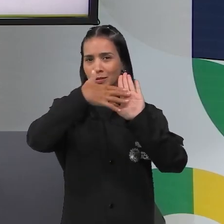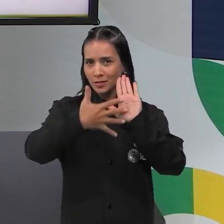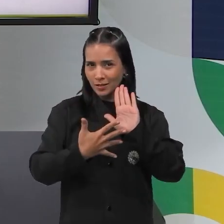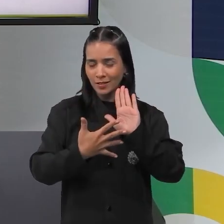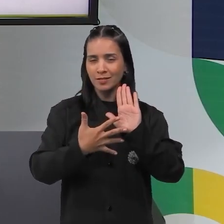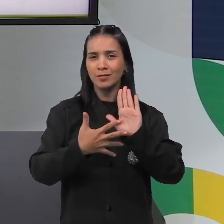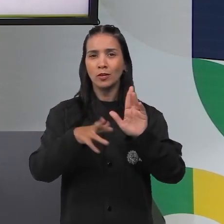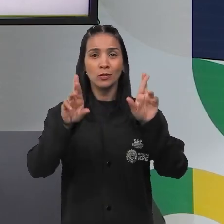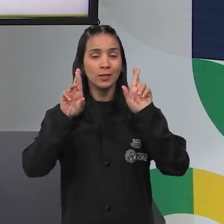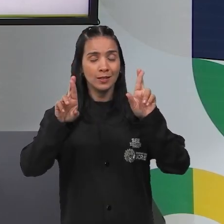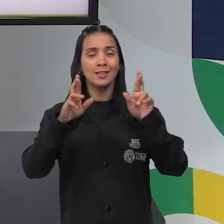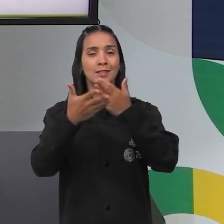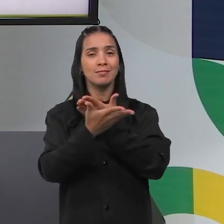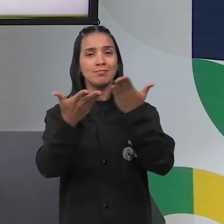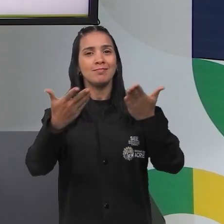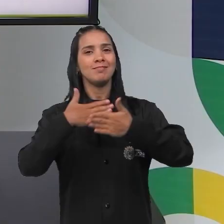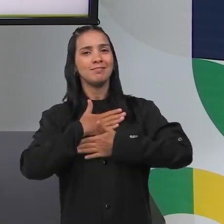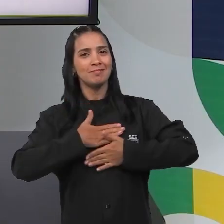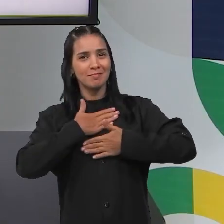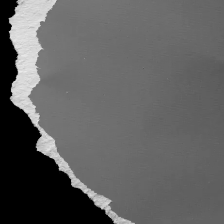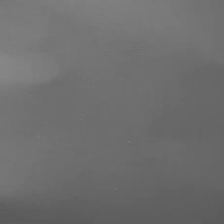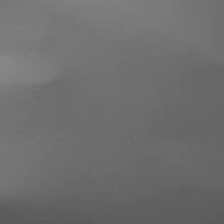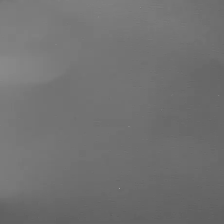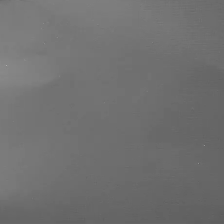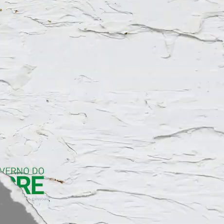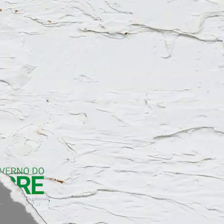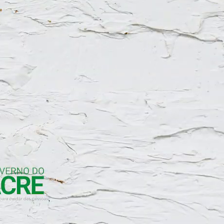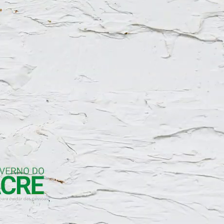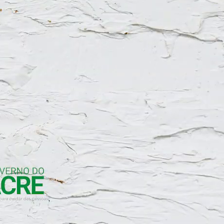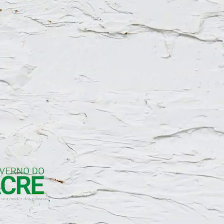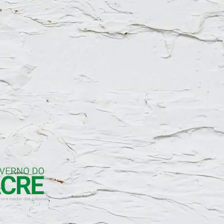tenham compreendido o conteúdo da aula de hoje.